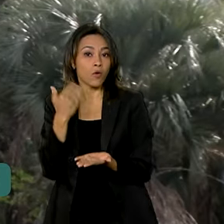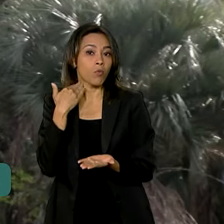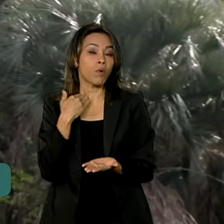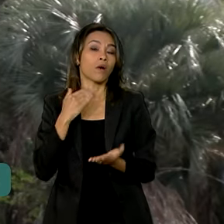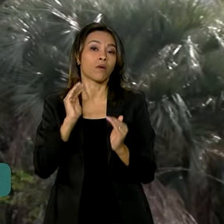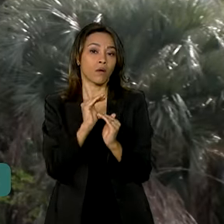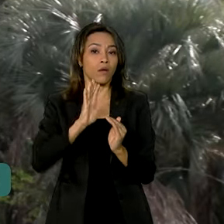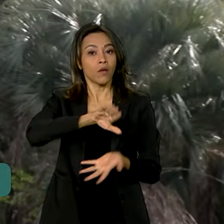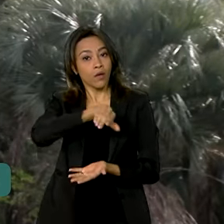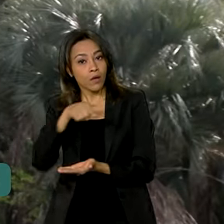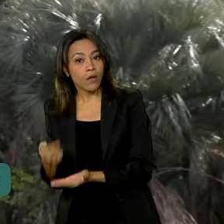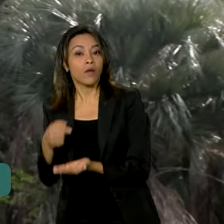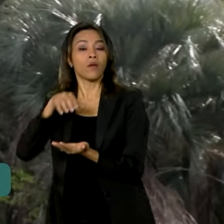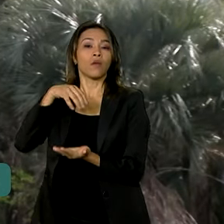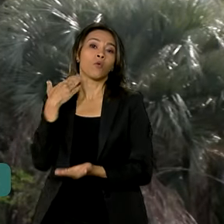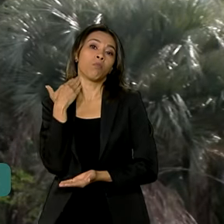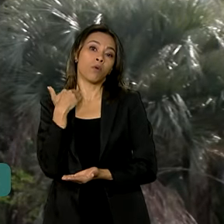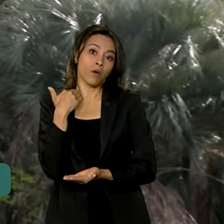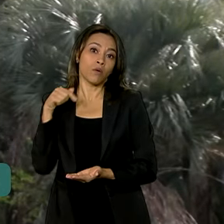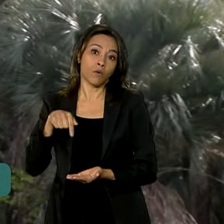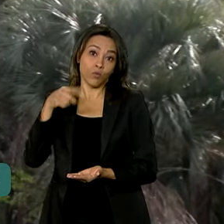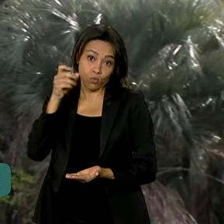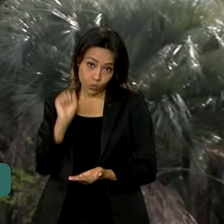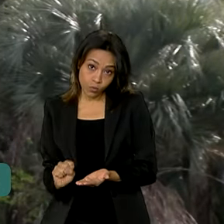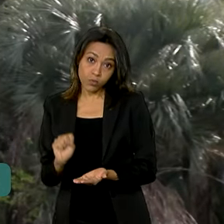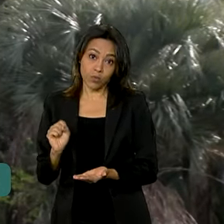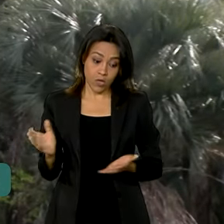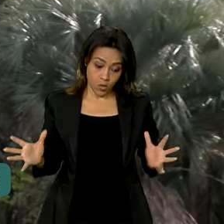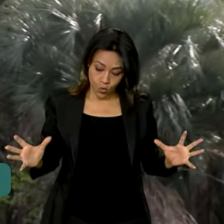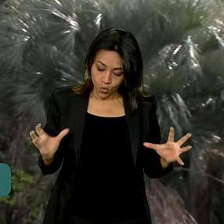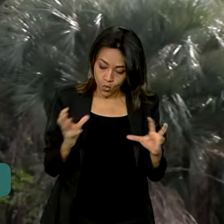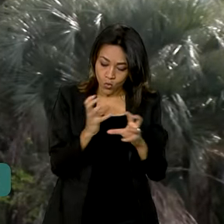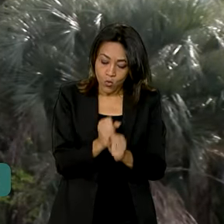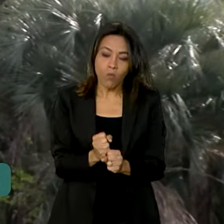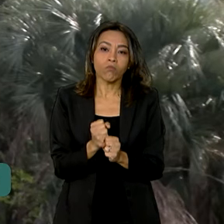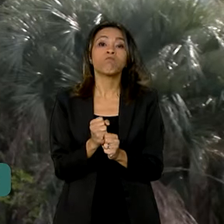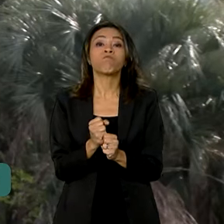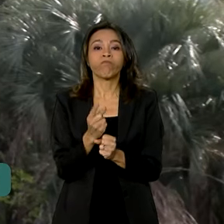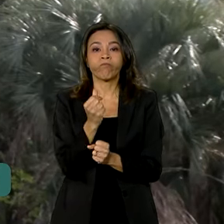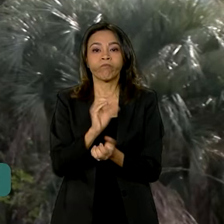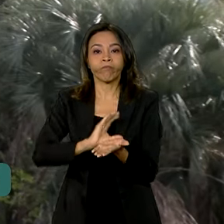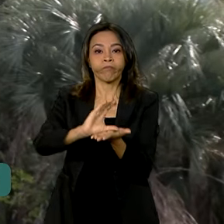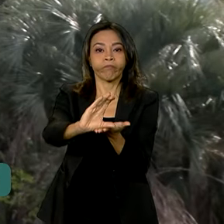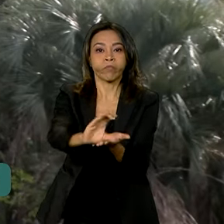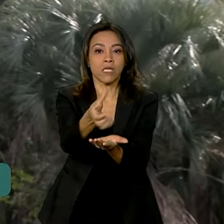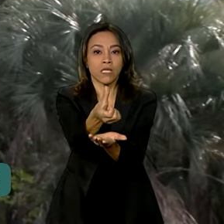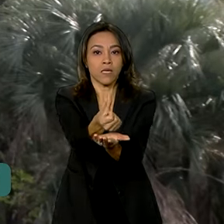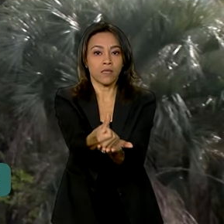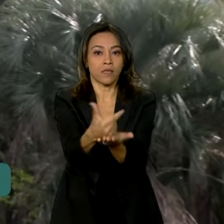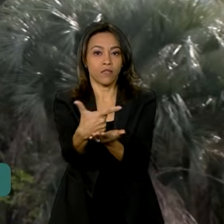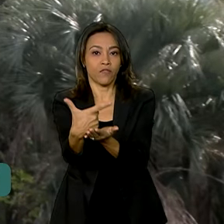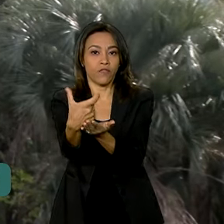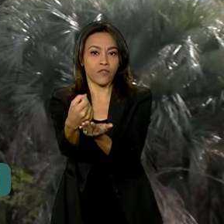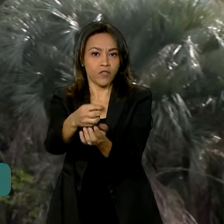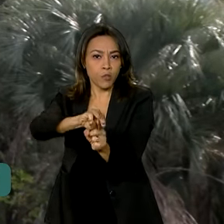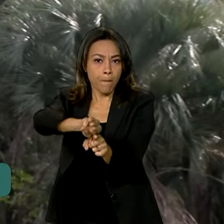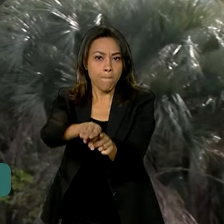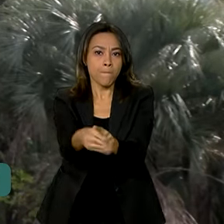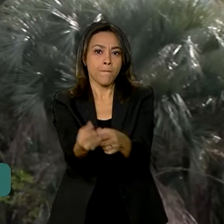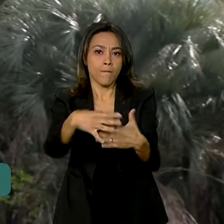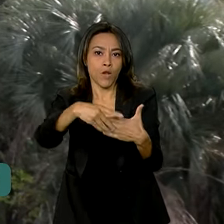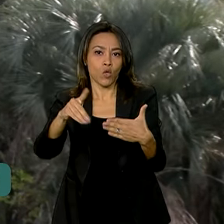Banco Regional do Extremo Sul também vão disponibilizar outros 620 milhões de